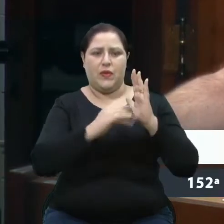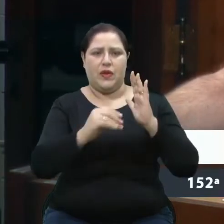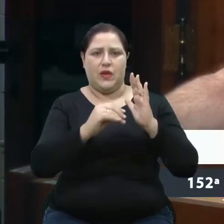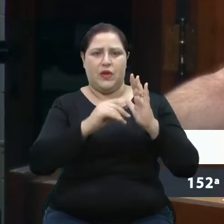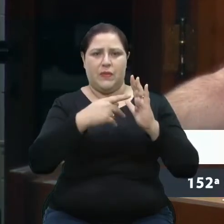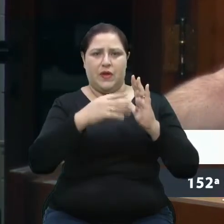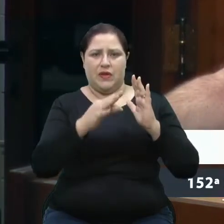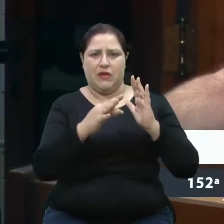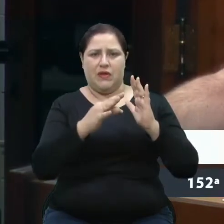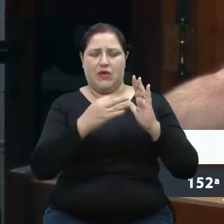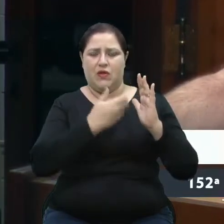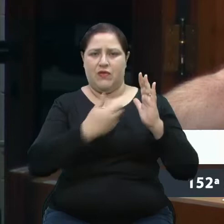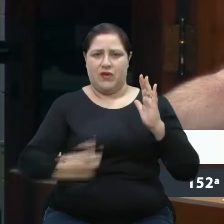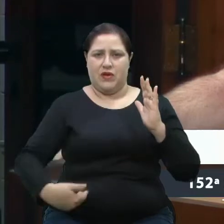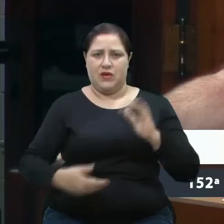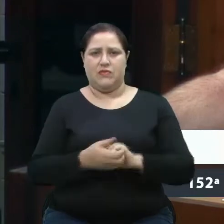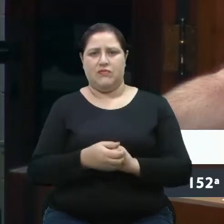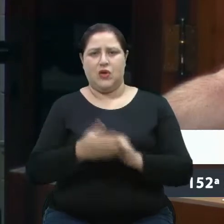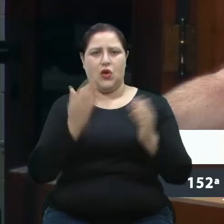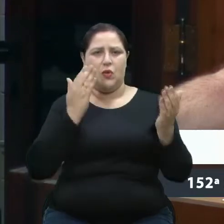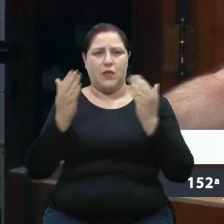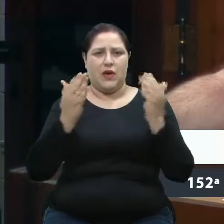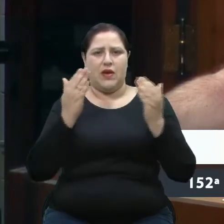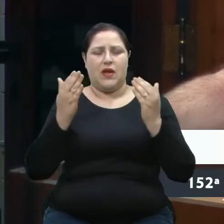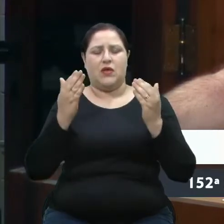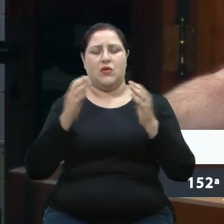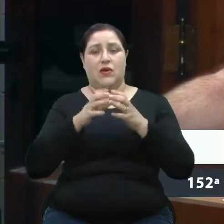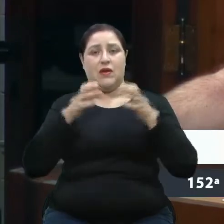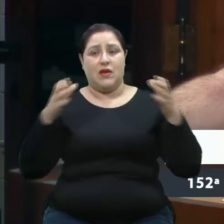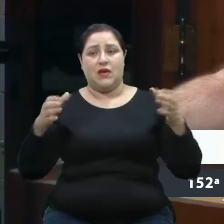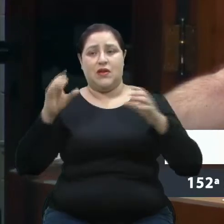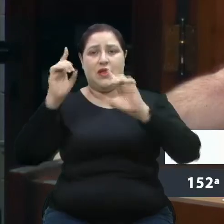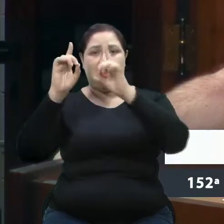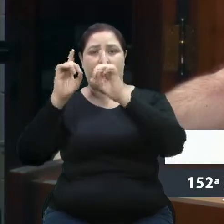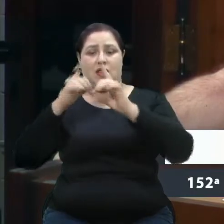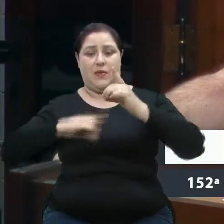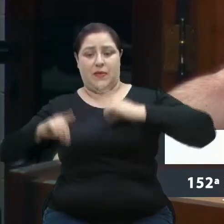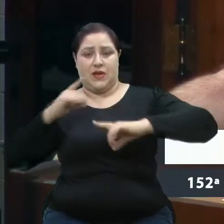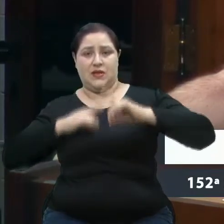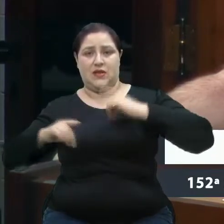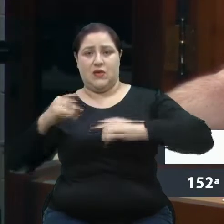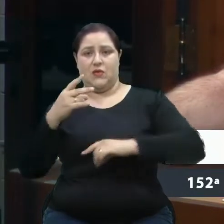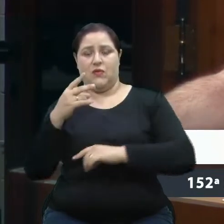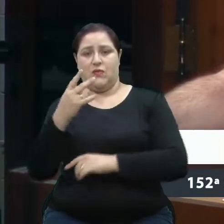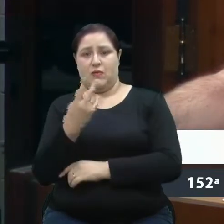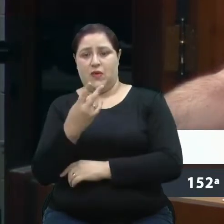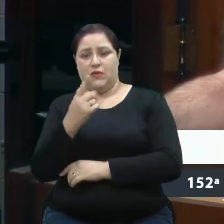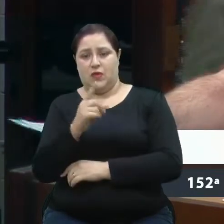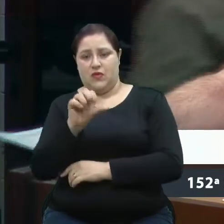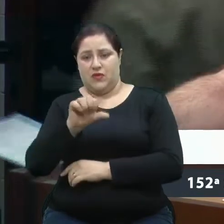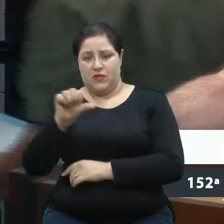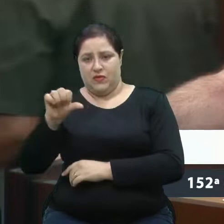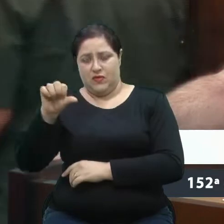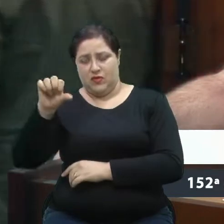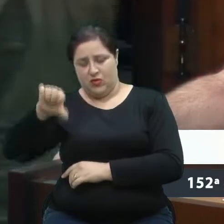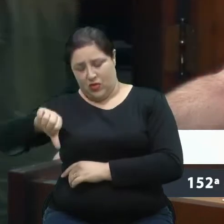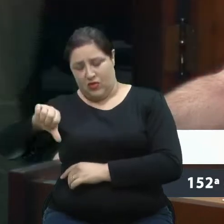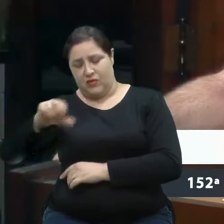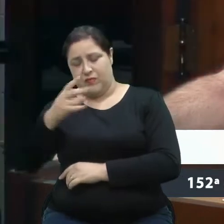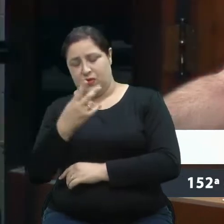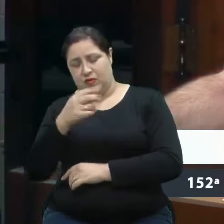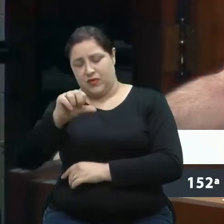quando comparado à Grande Depressão de 29, Dilma conseguiu ser mais devastadora que no período da Grande